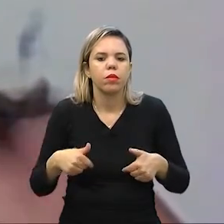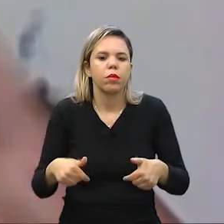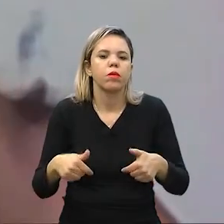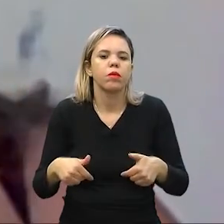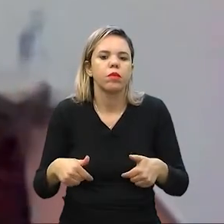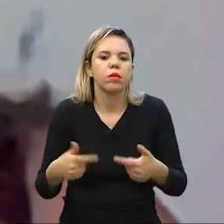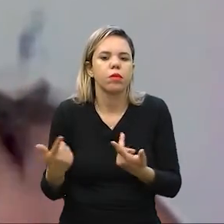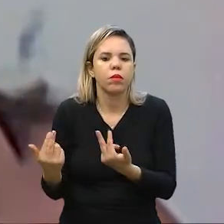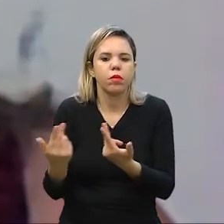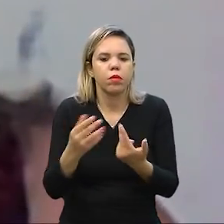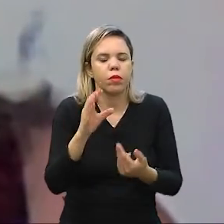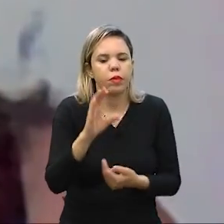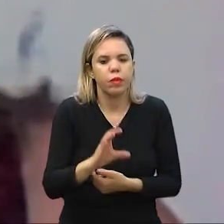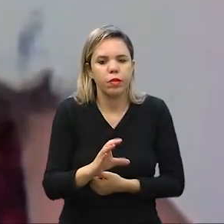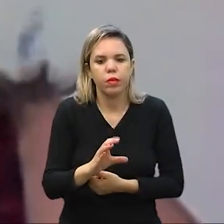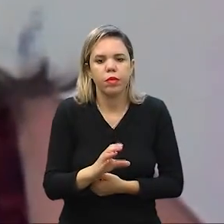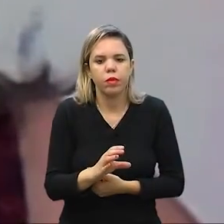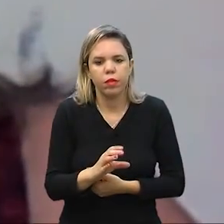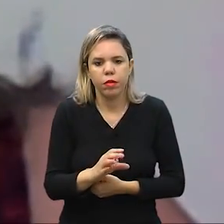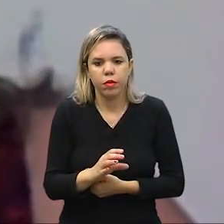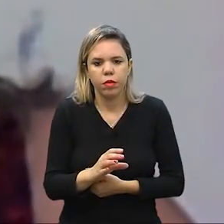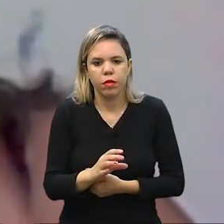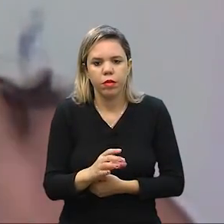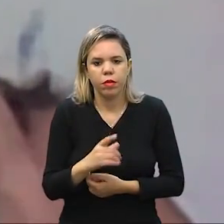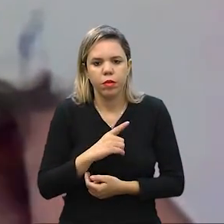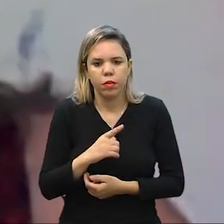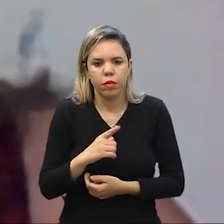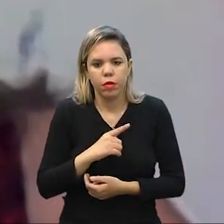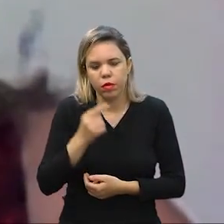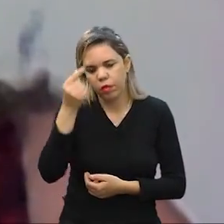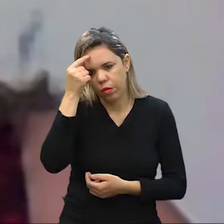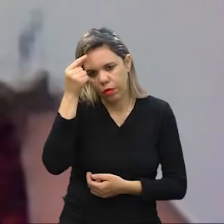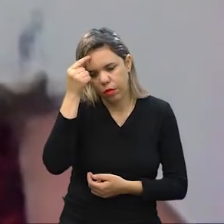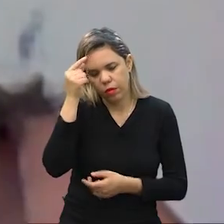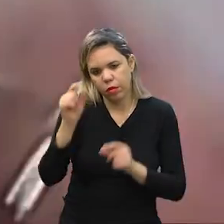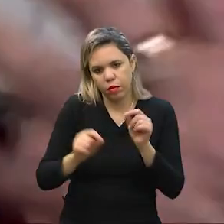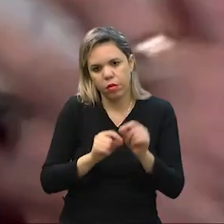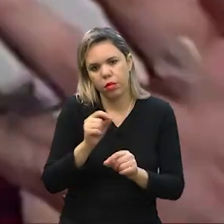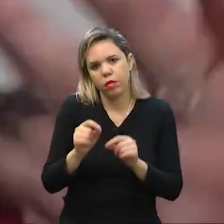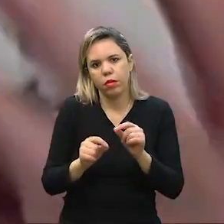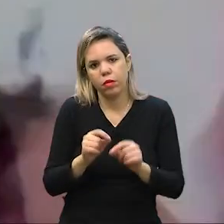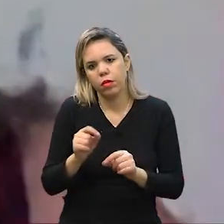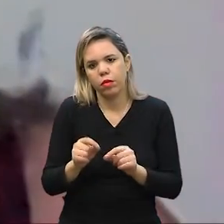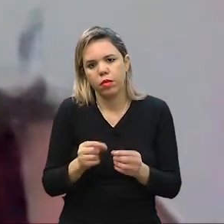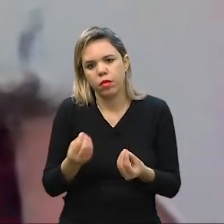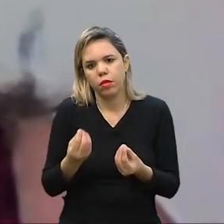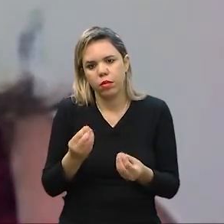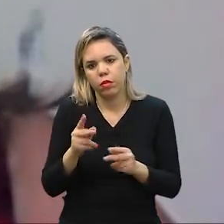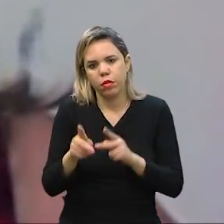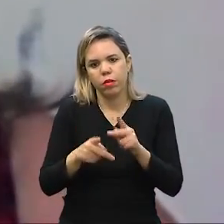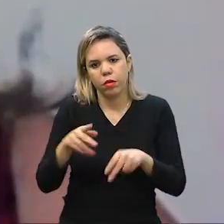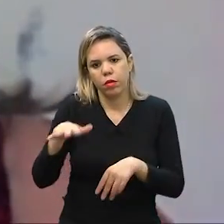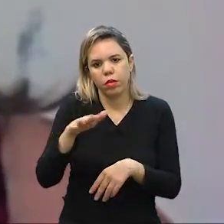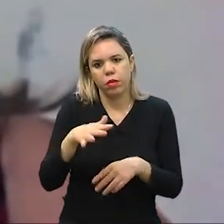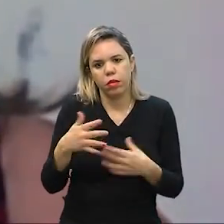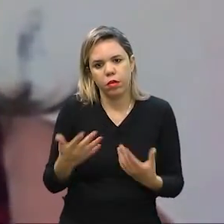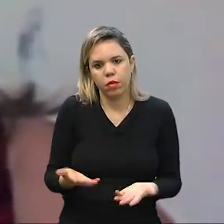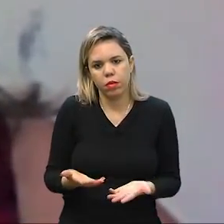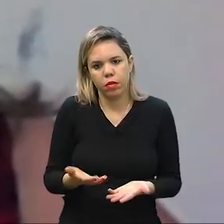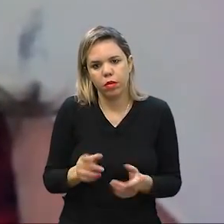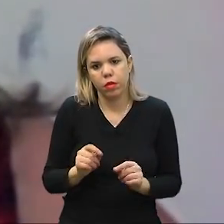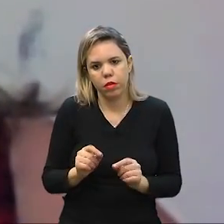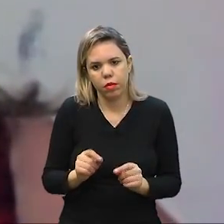ação como cidadão. Então, temos uma noção de comunidade,